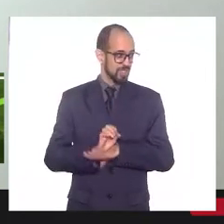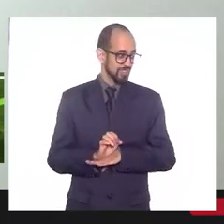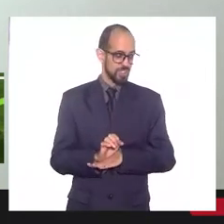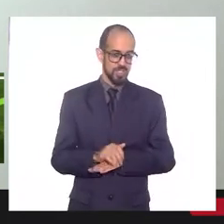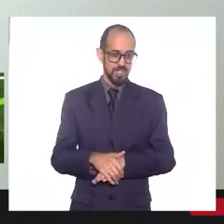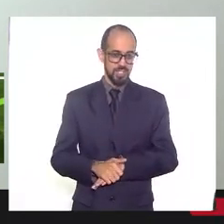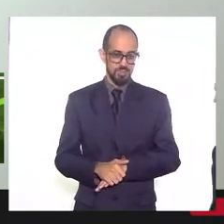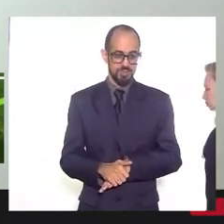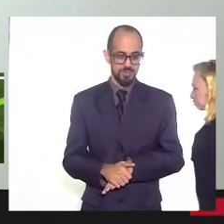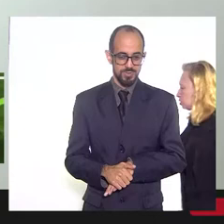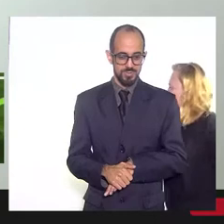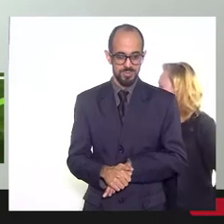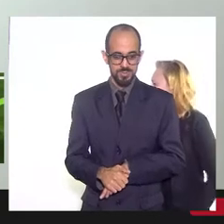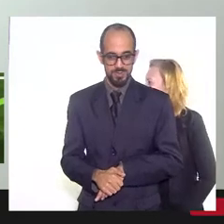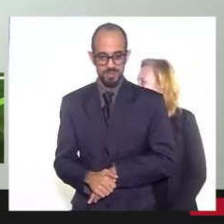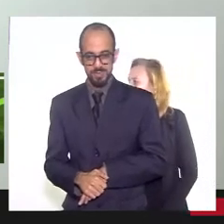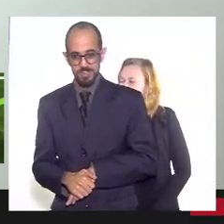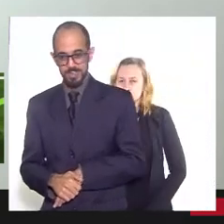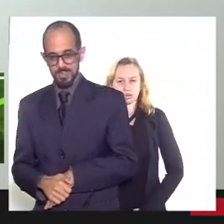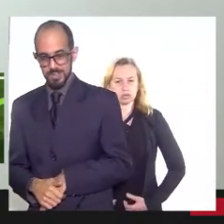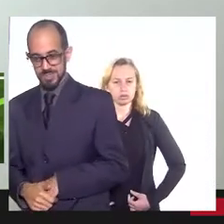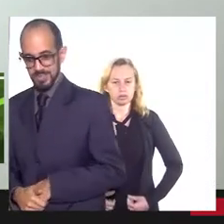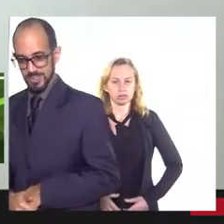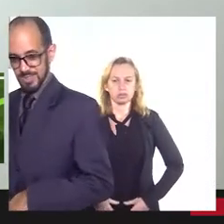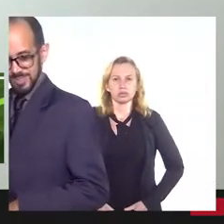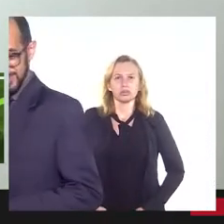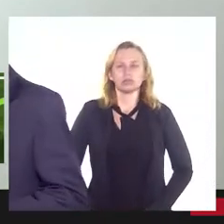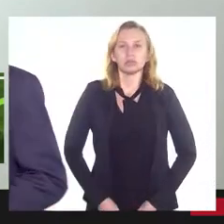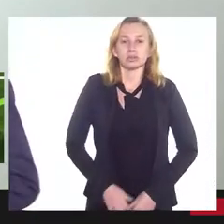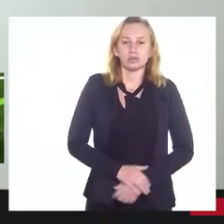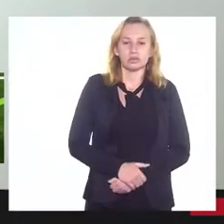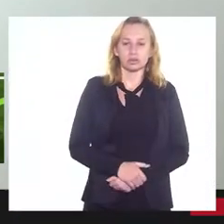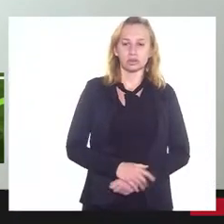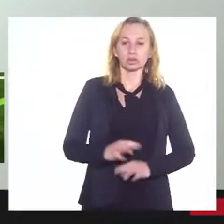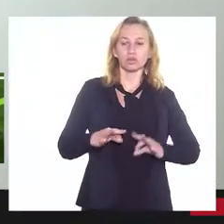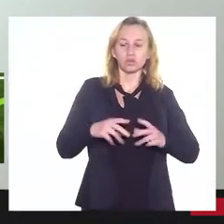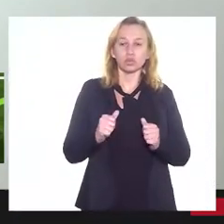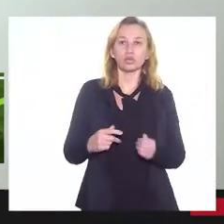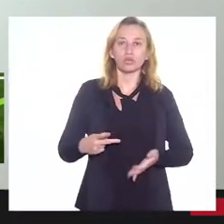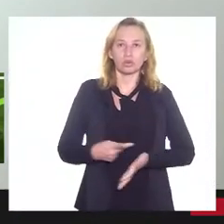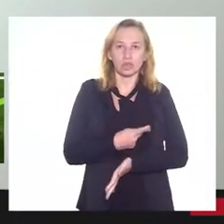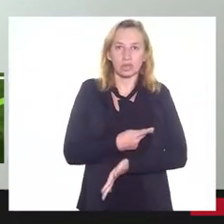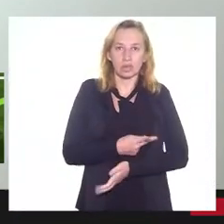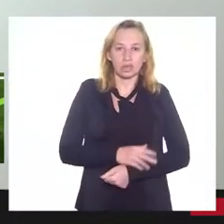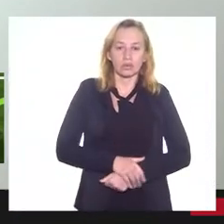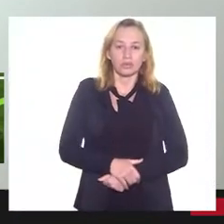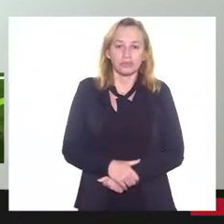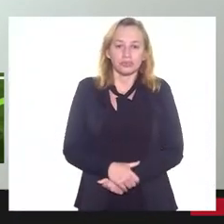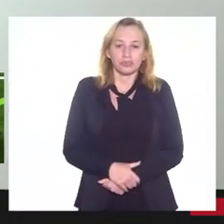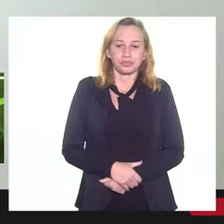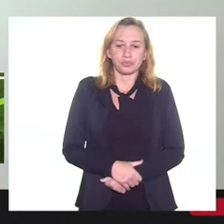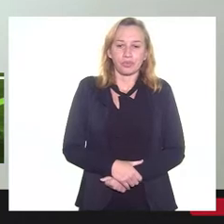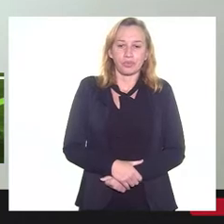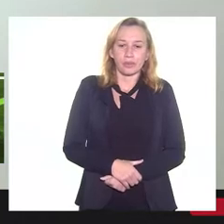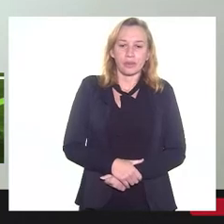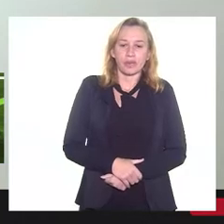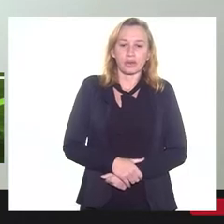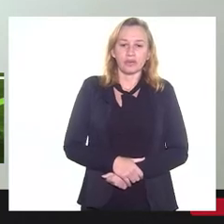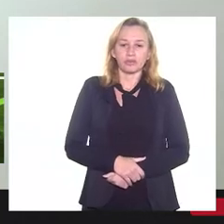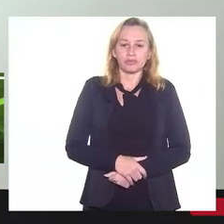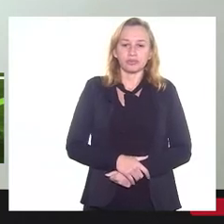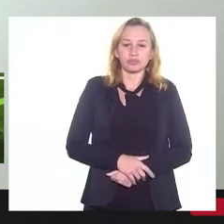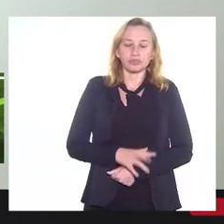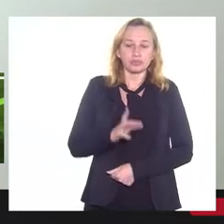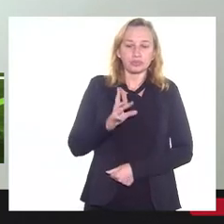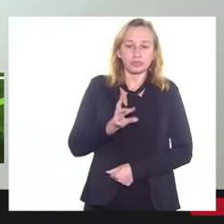eu fiquei muito sensibilizado aí com com tudo que vem acontecendo na região dos lagos